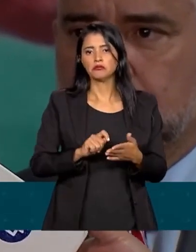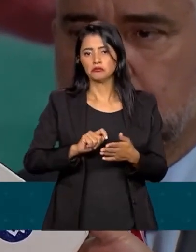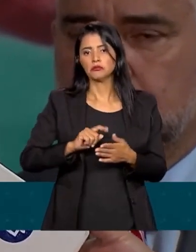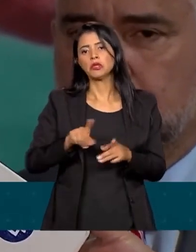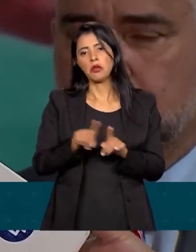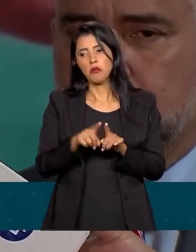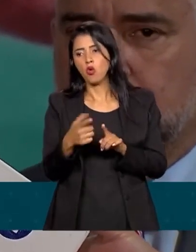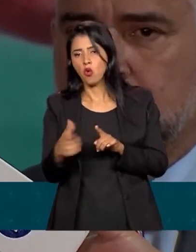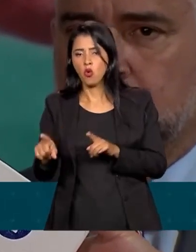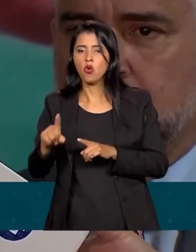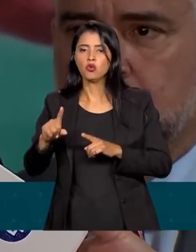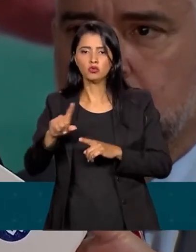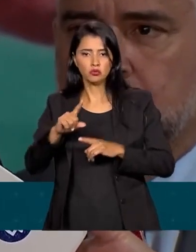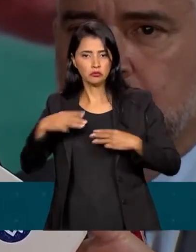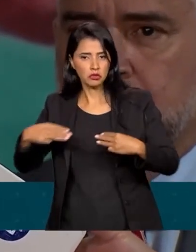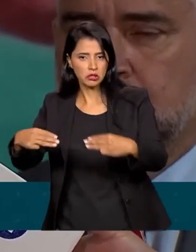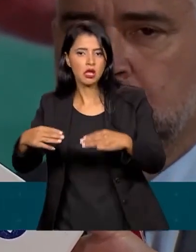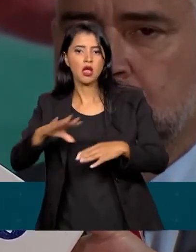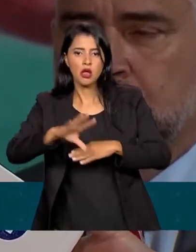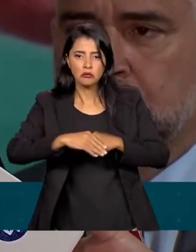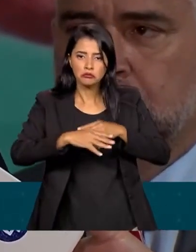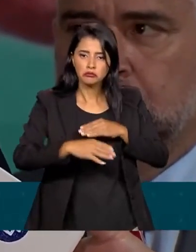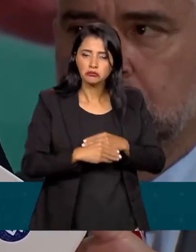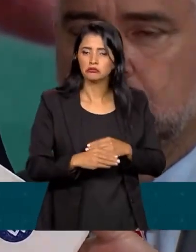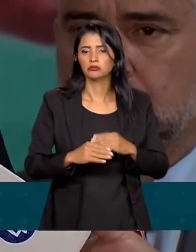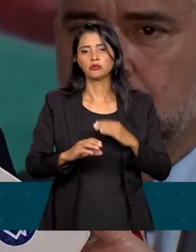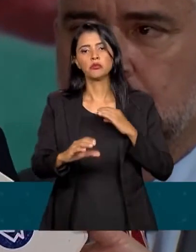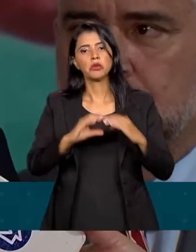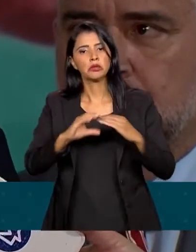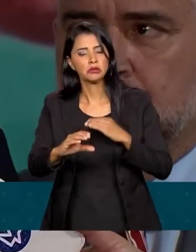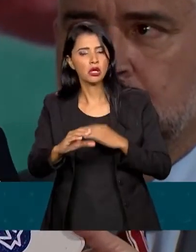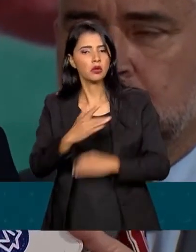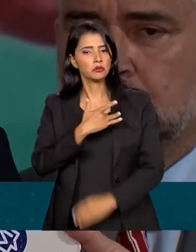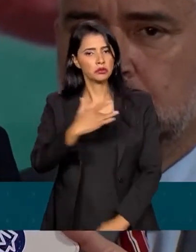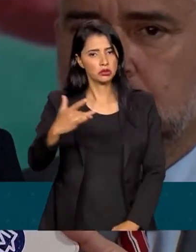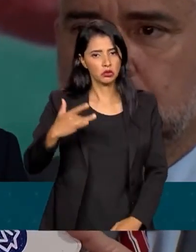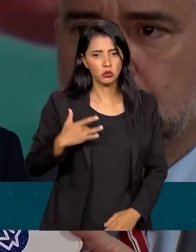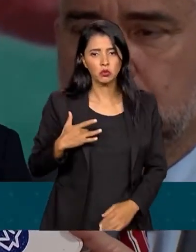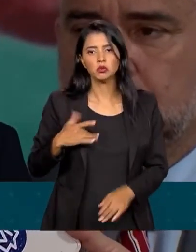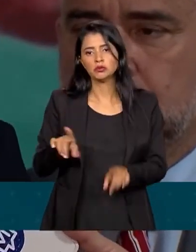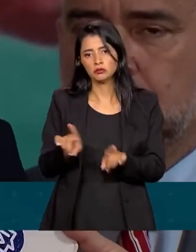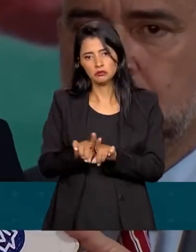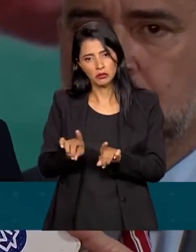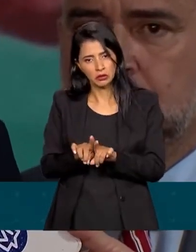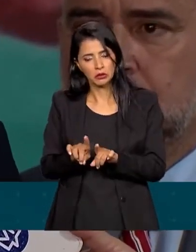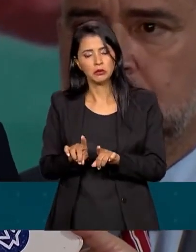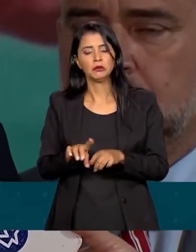outros ministérios, como o Ministério da Comunicação, o Ministério da Saúde, pela questão da saúde